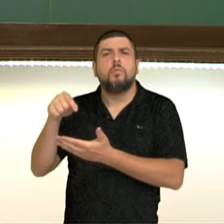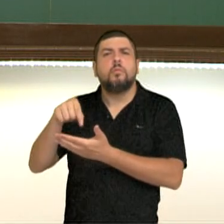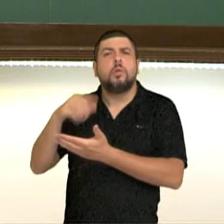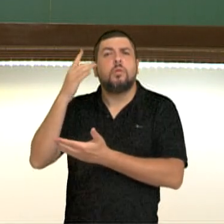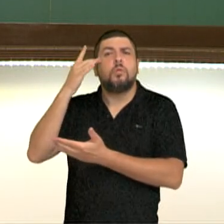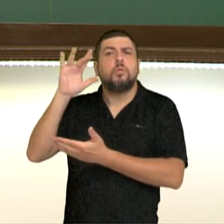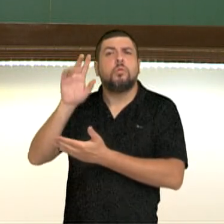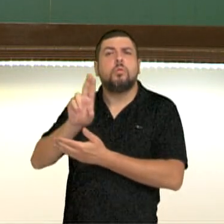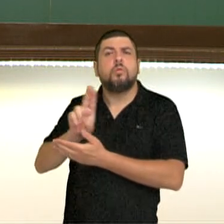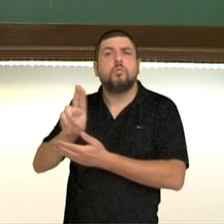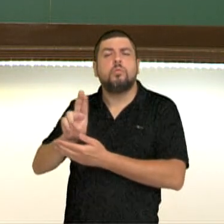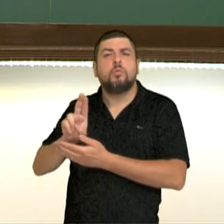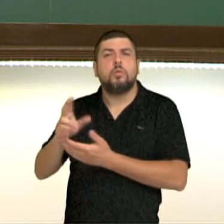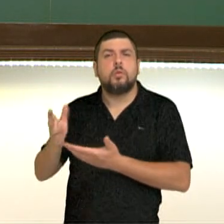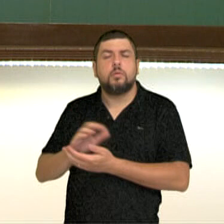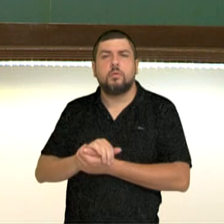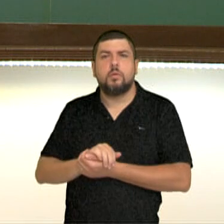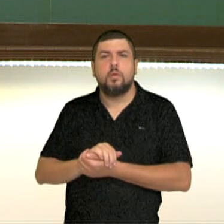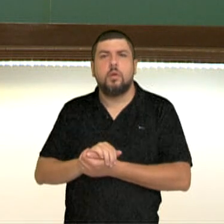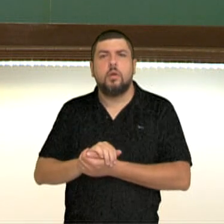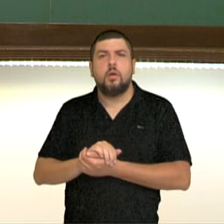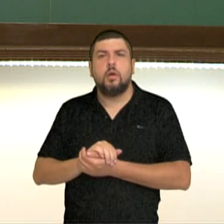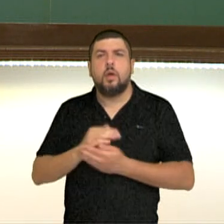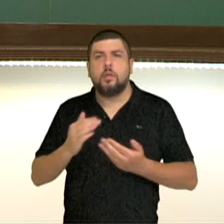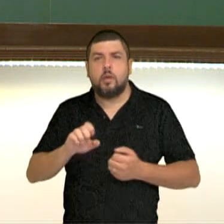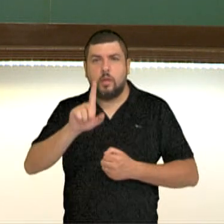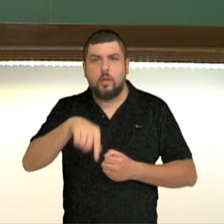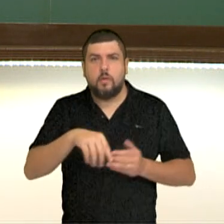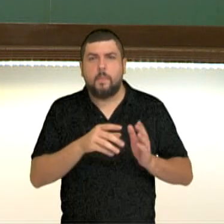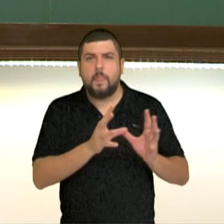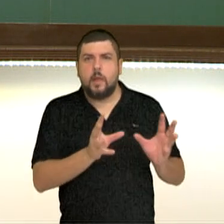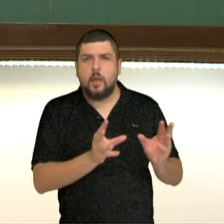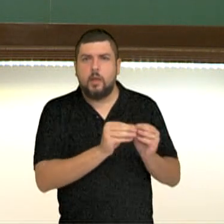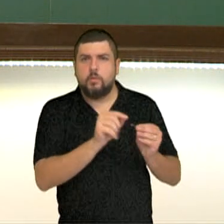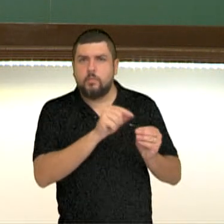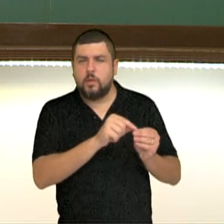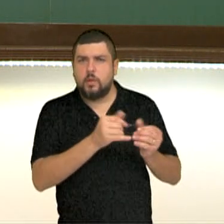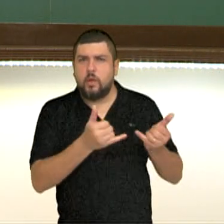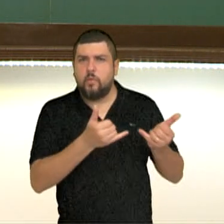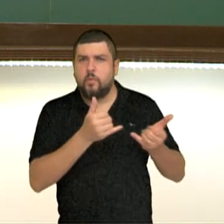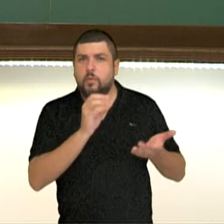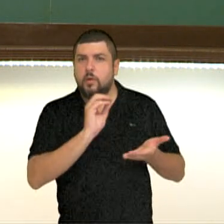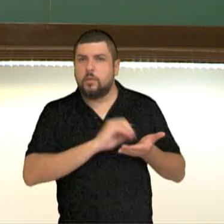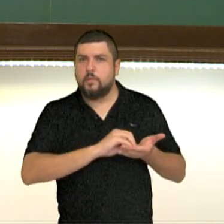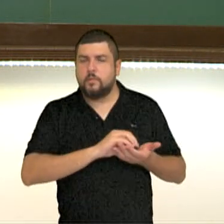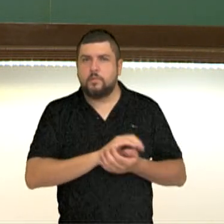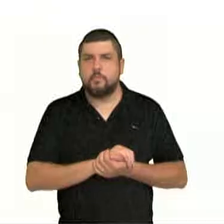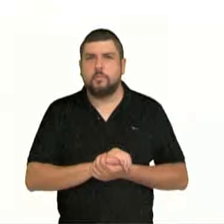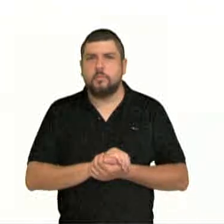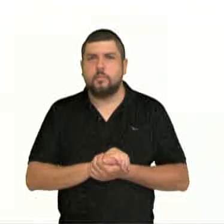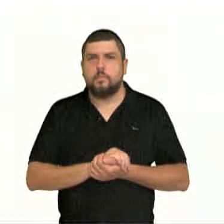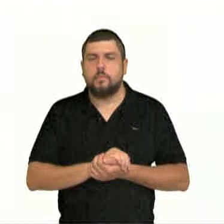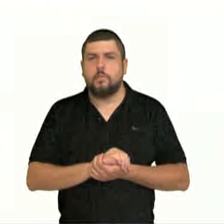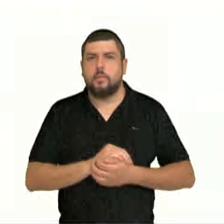publicado. Então, isso é o primeiro item que está faltando aqui. Agora, olha a segunda